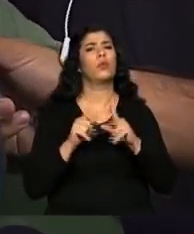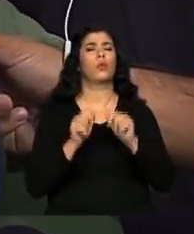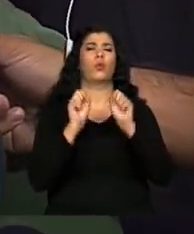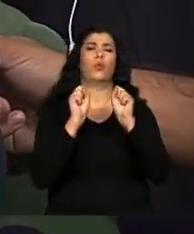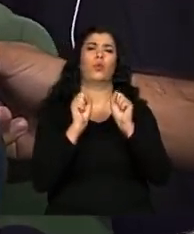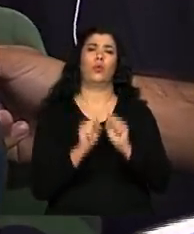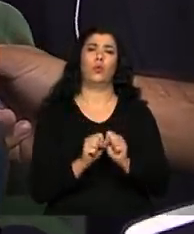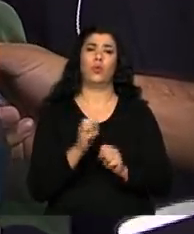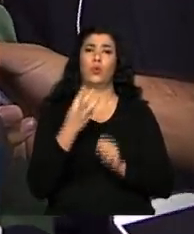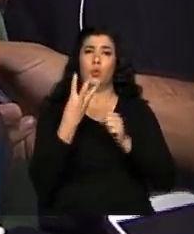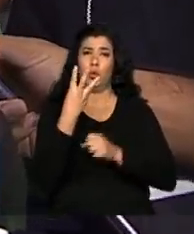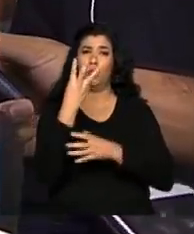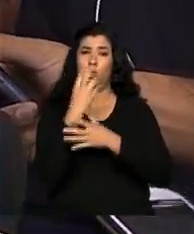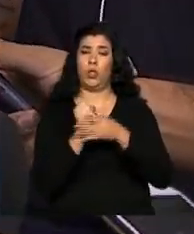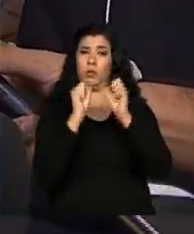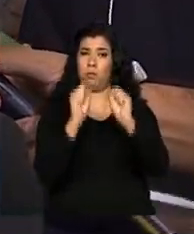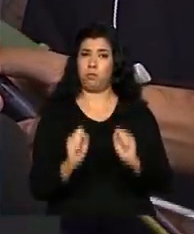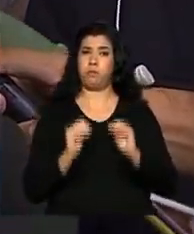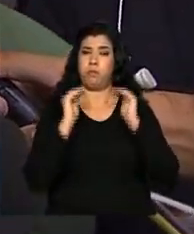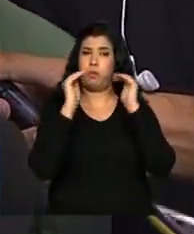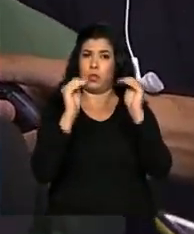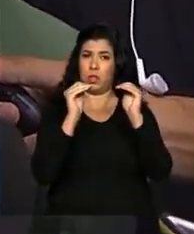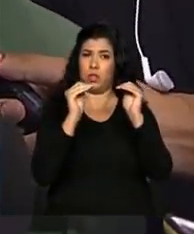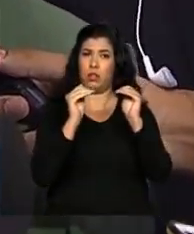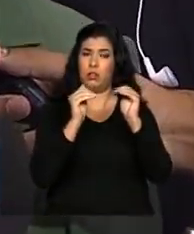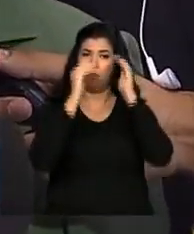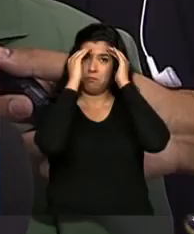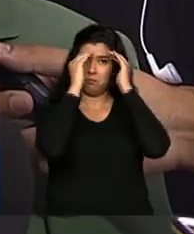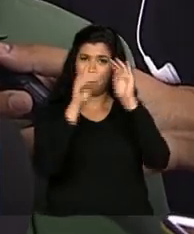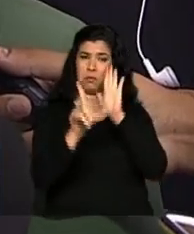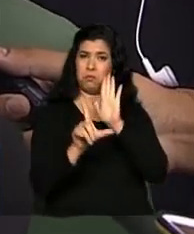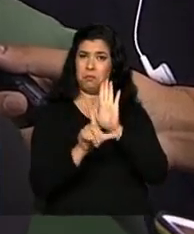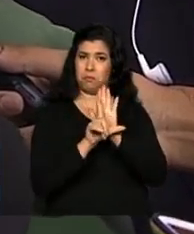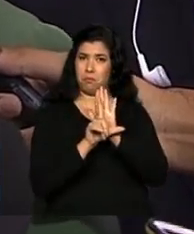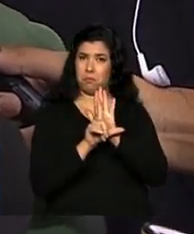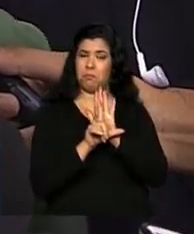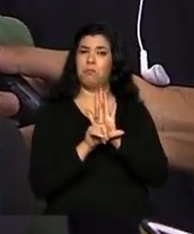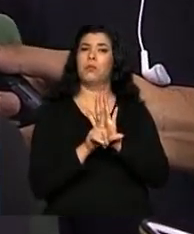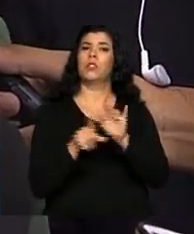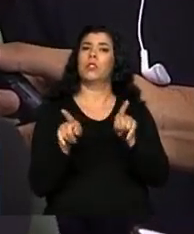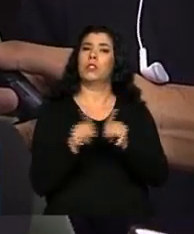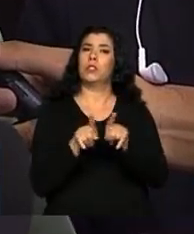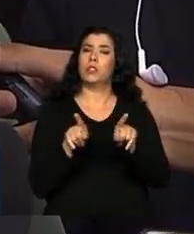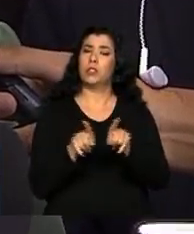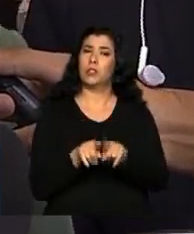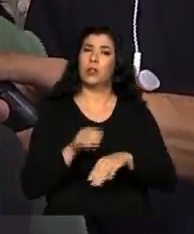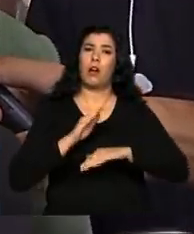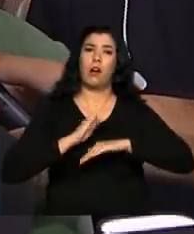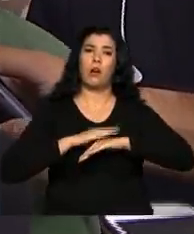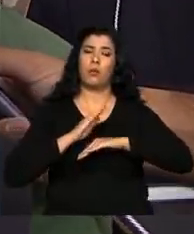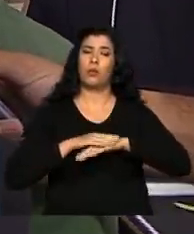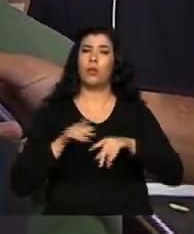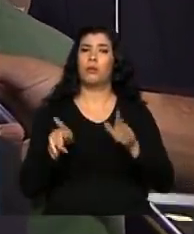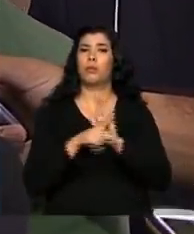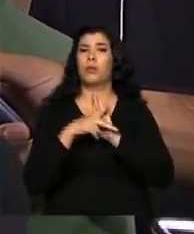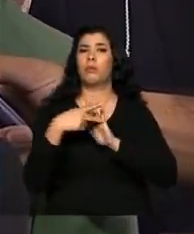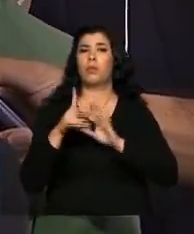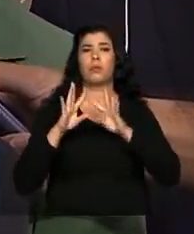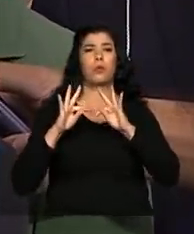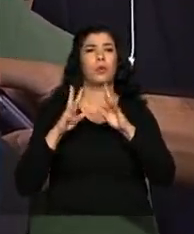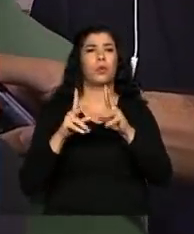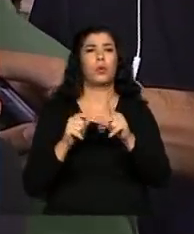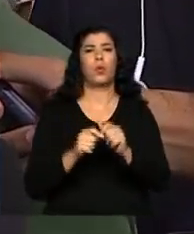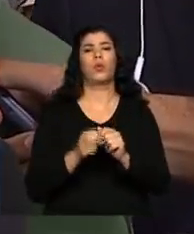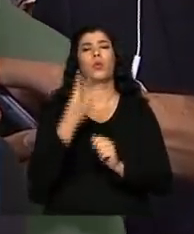têm de ser respeitados. A autonomia do legislativo, a autonomia e a independência, né, de todos